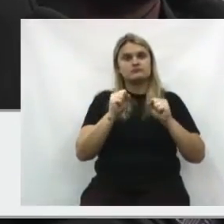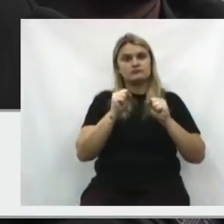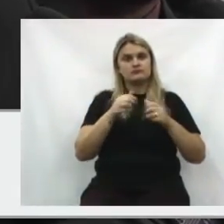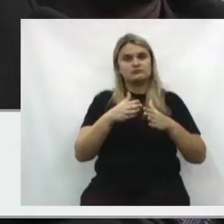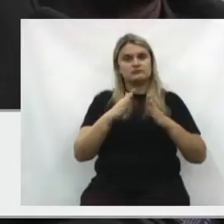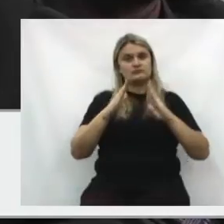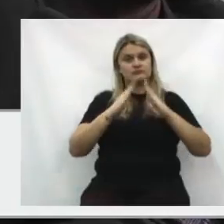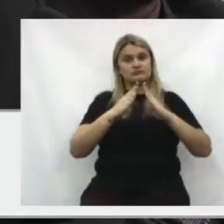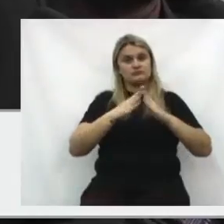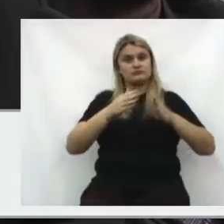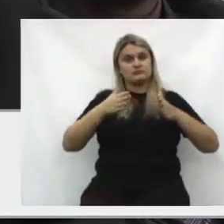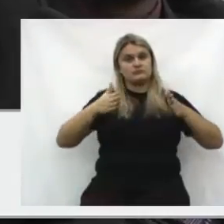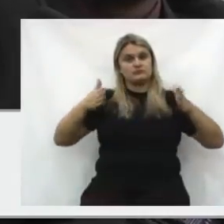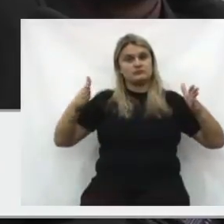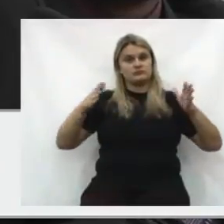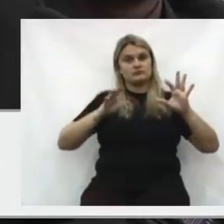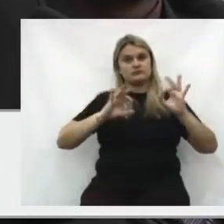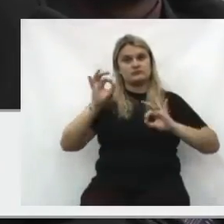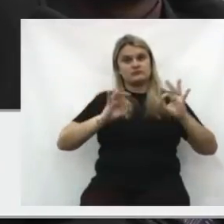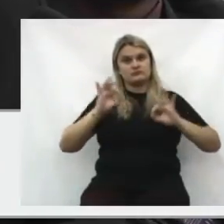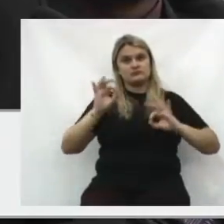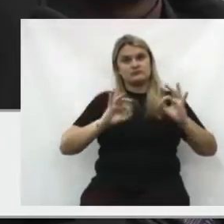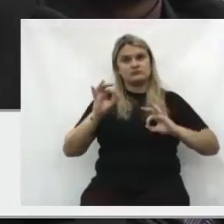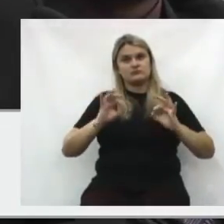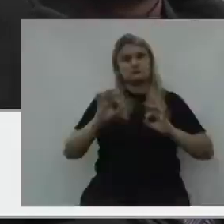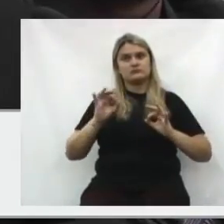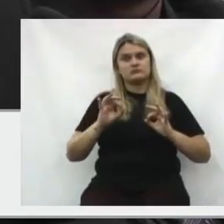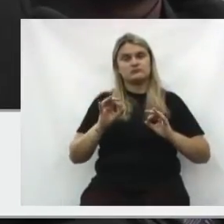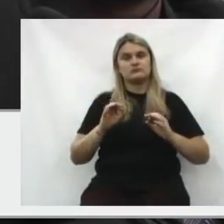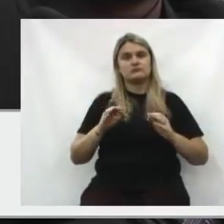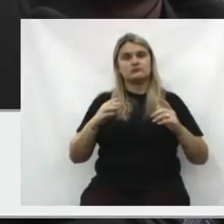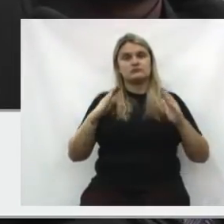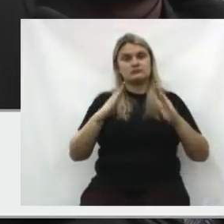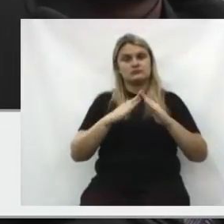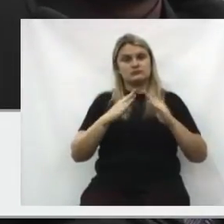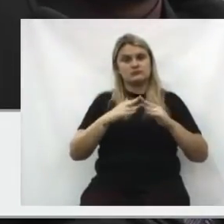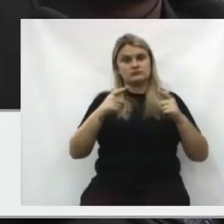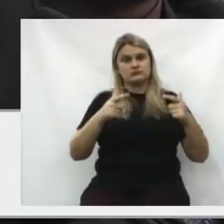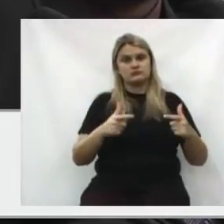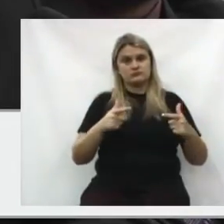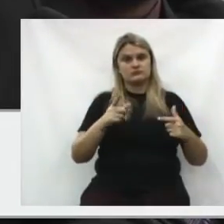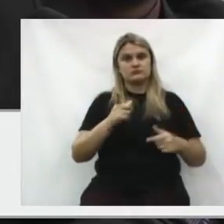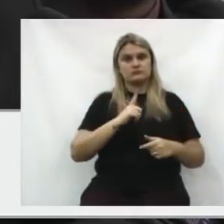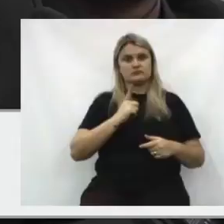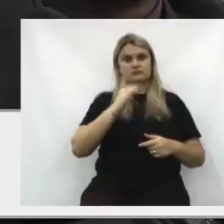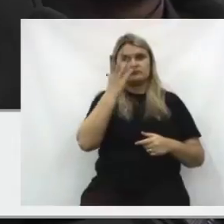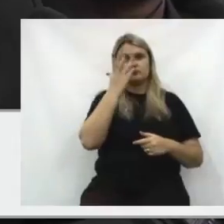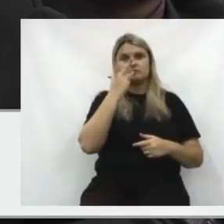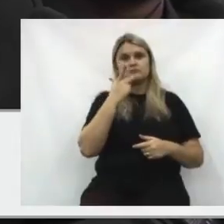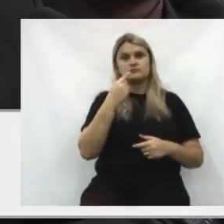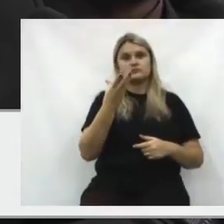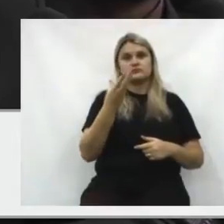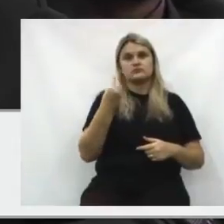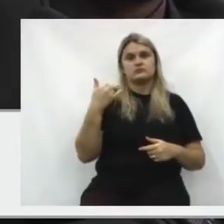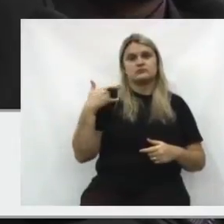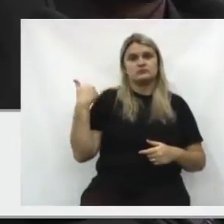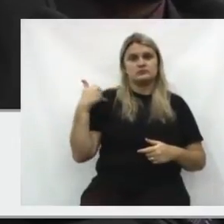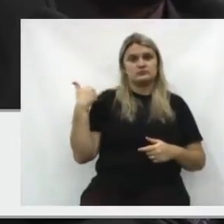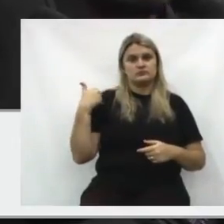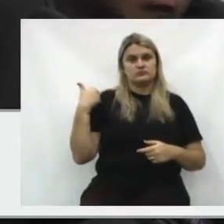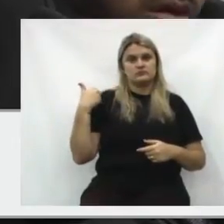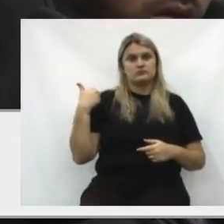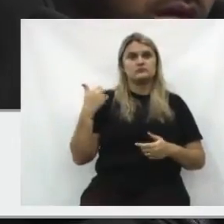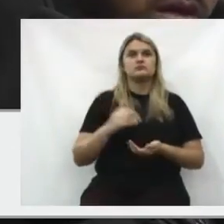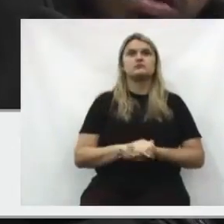projeto, veja as possíveis possibilidades de ele ser executado. O espaço abriga crianças de